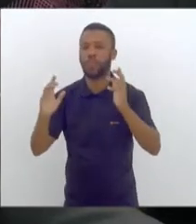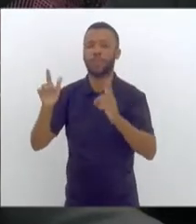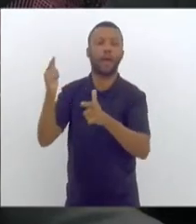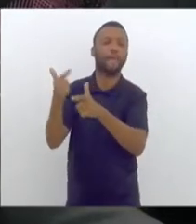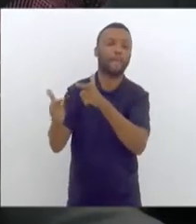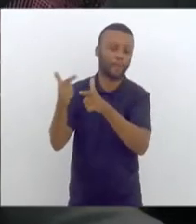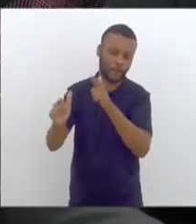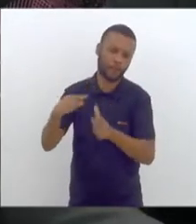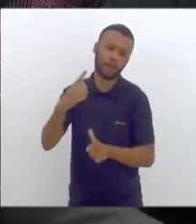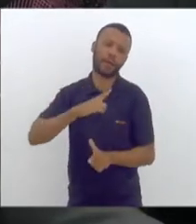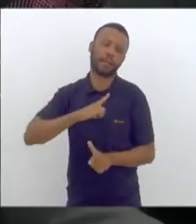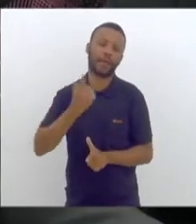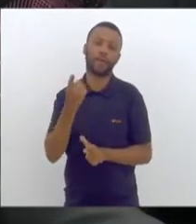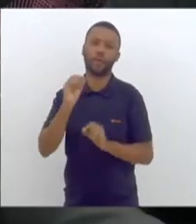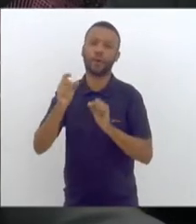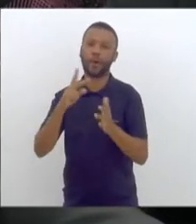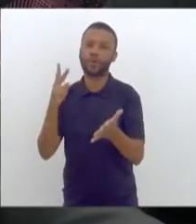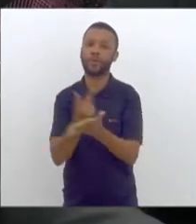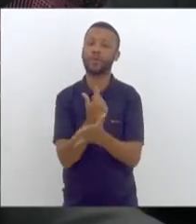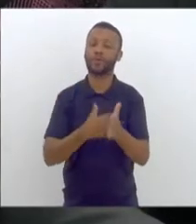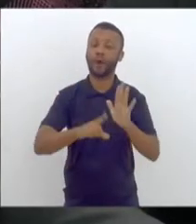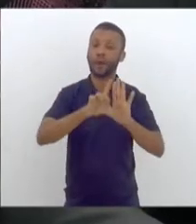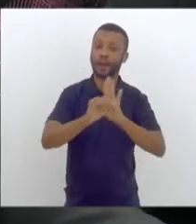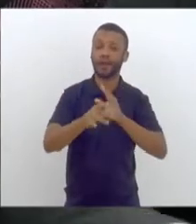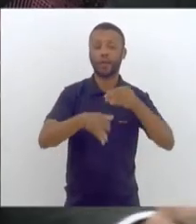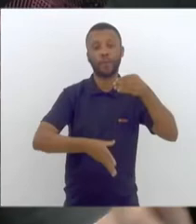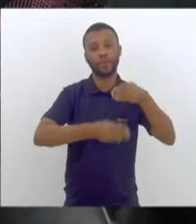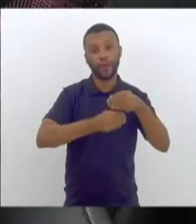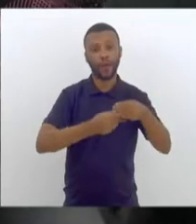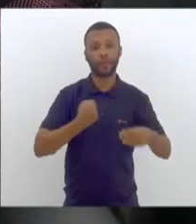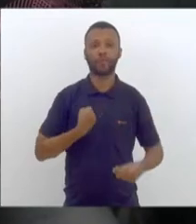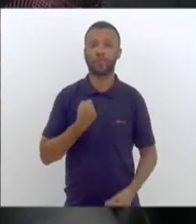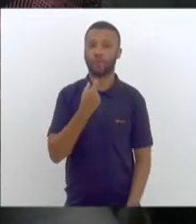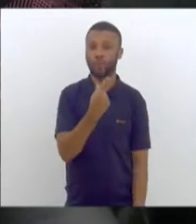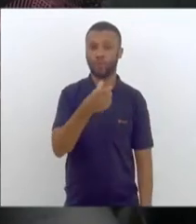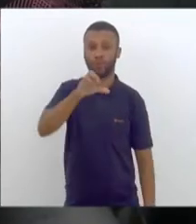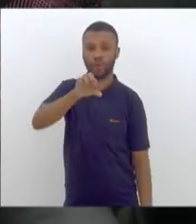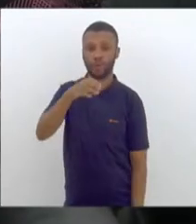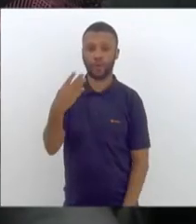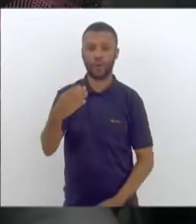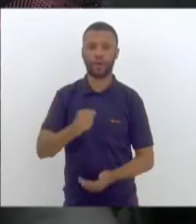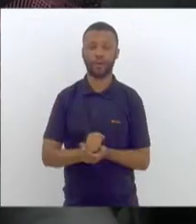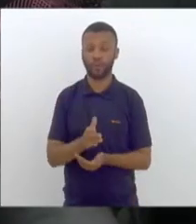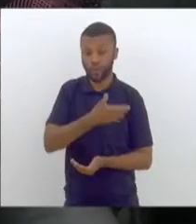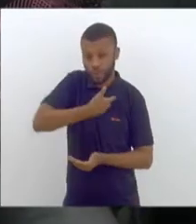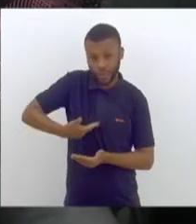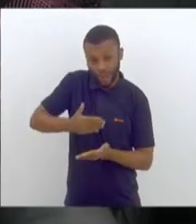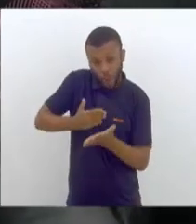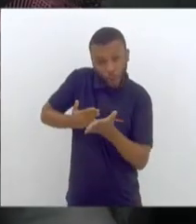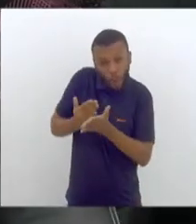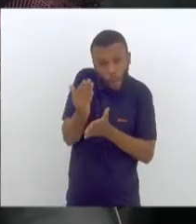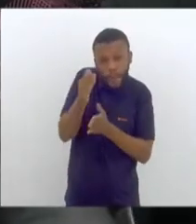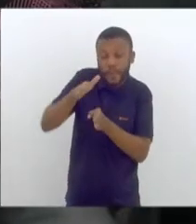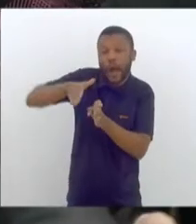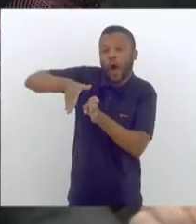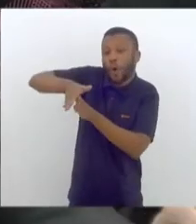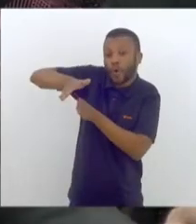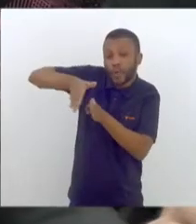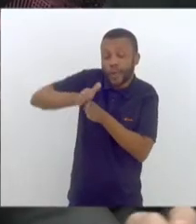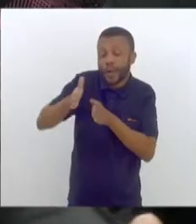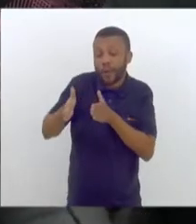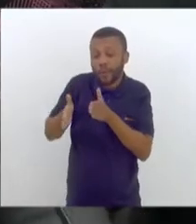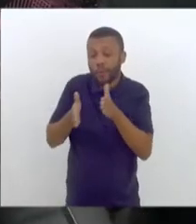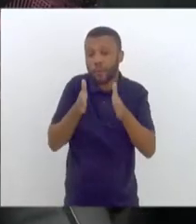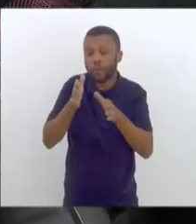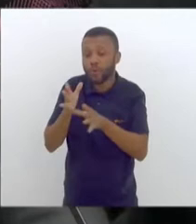como que aconteceu com a lei complementar 194 Enfim acho que o estado Começa a dar a direção de que o equilíbrio